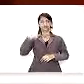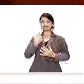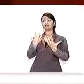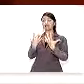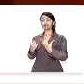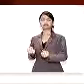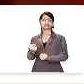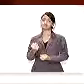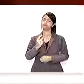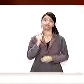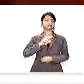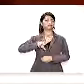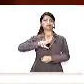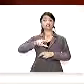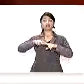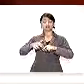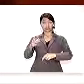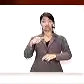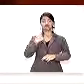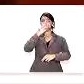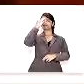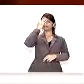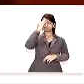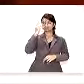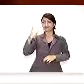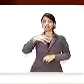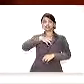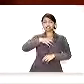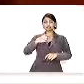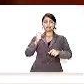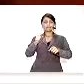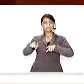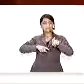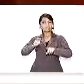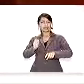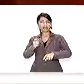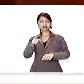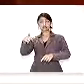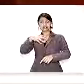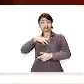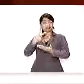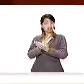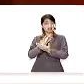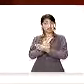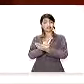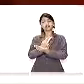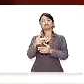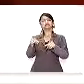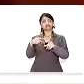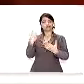contexto por Ender inadequado uso de do pregão neste caso específico acompanhando as